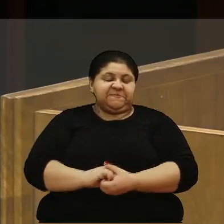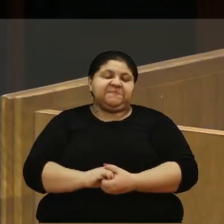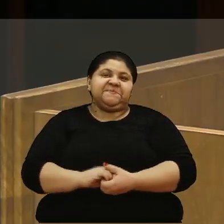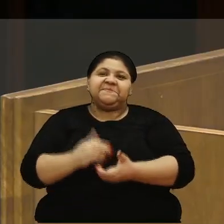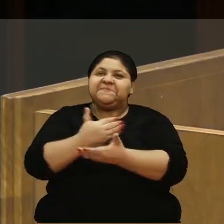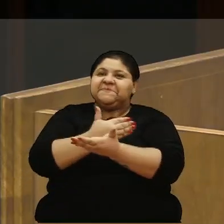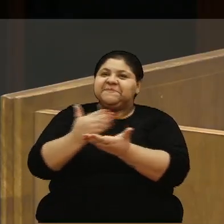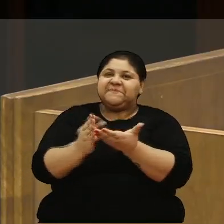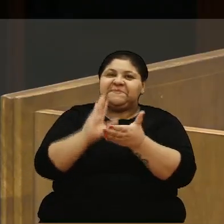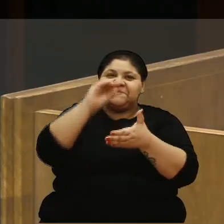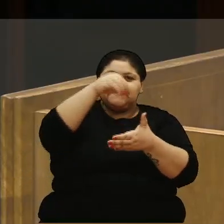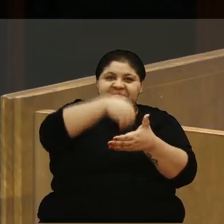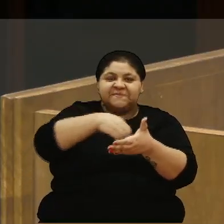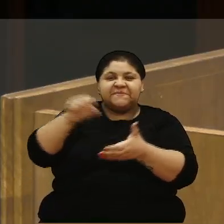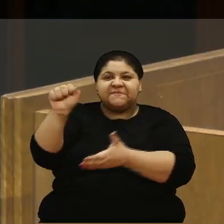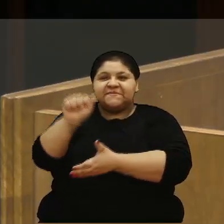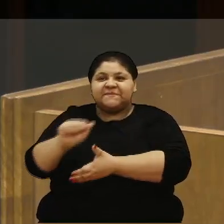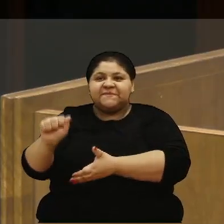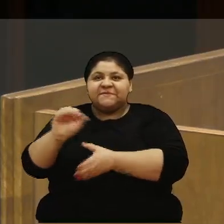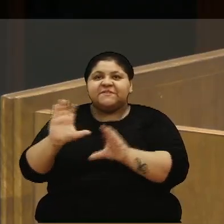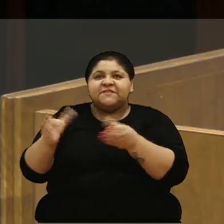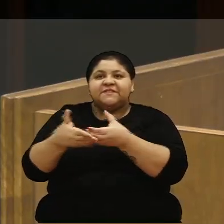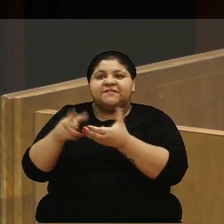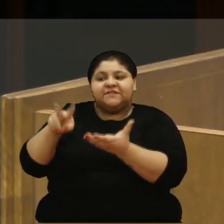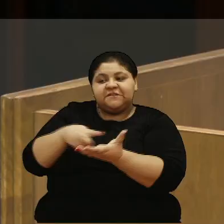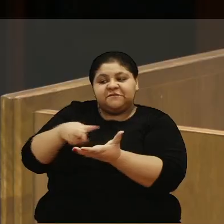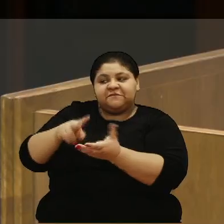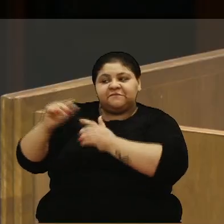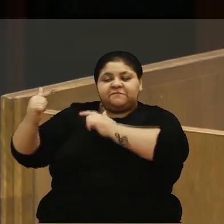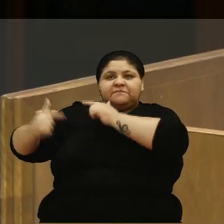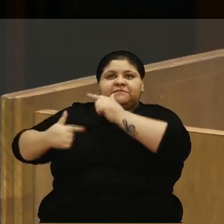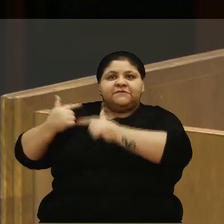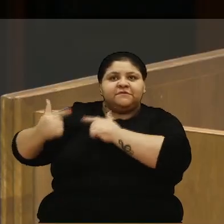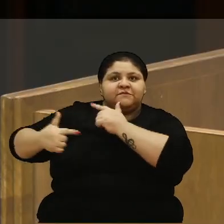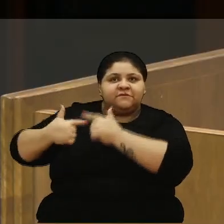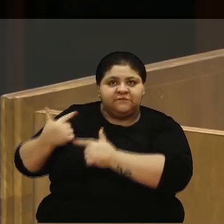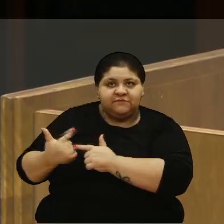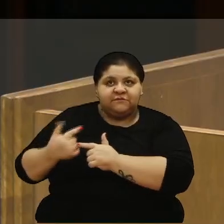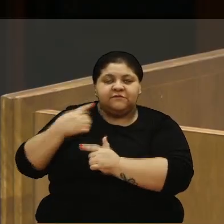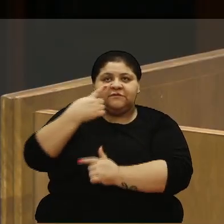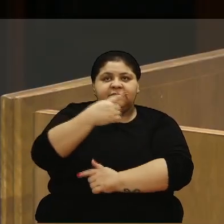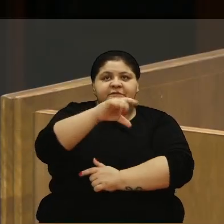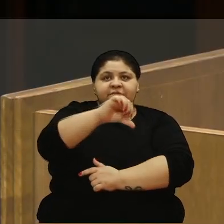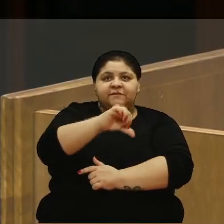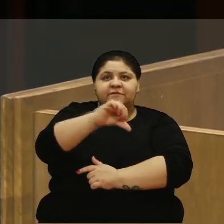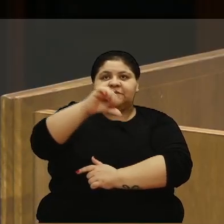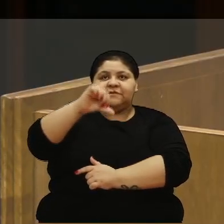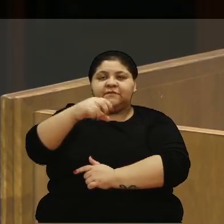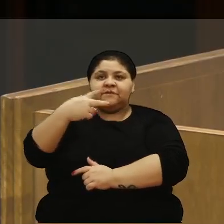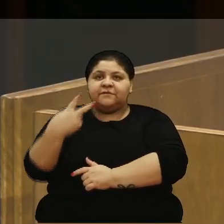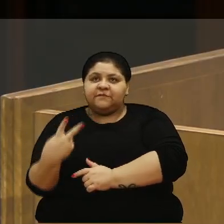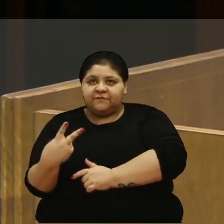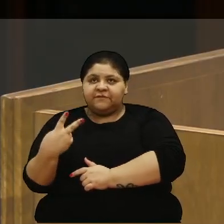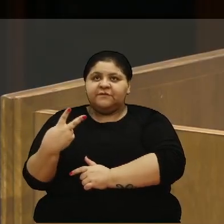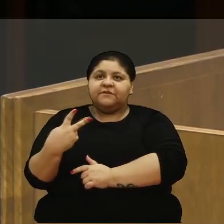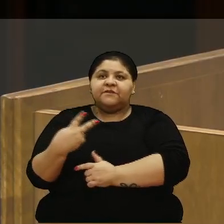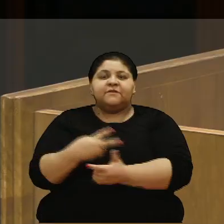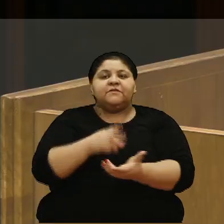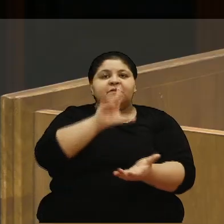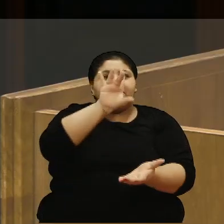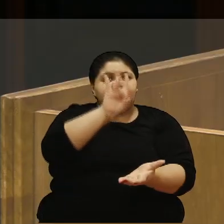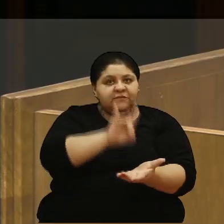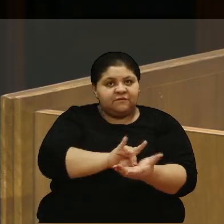surgiu dentro da associação um grupo de danças tradicionalistas e em 1992,